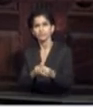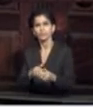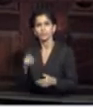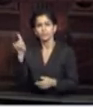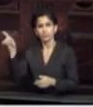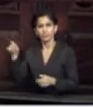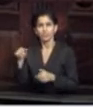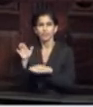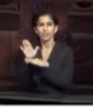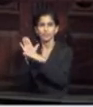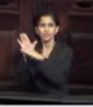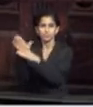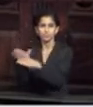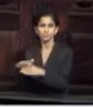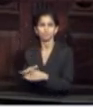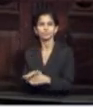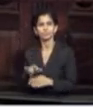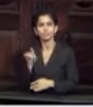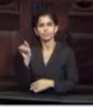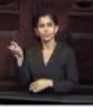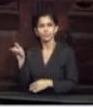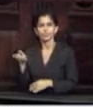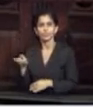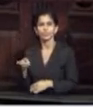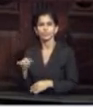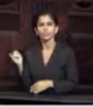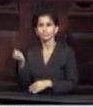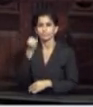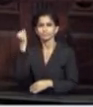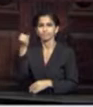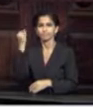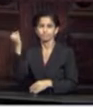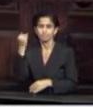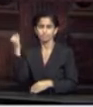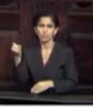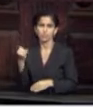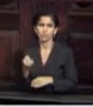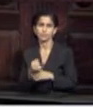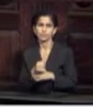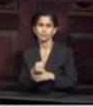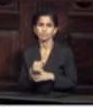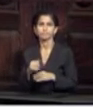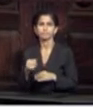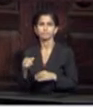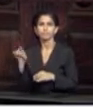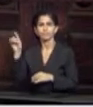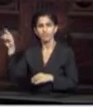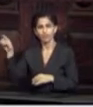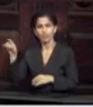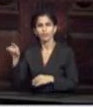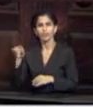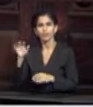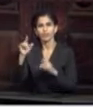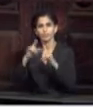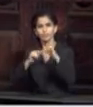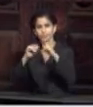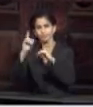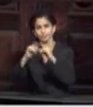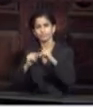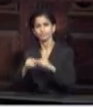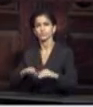Willis, que é, se não fundamental, é essencial na Câmara Federal. Ele é